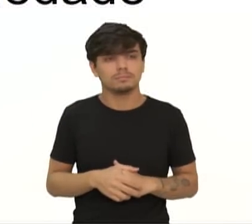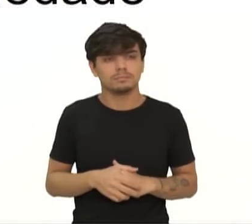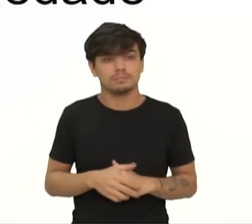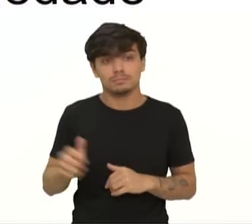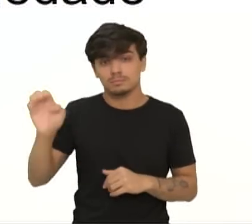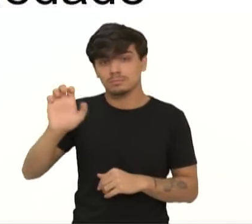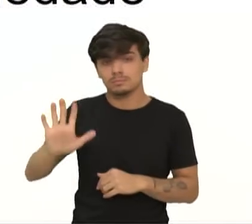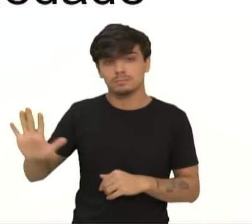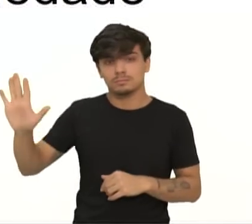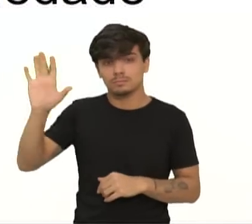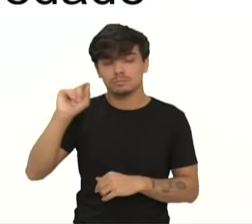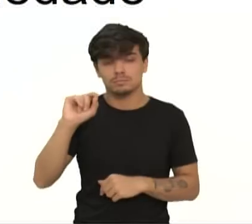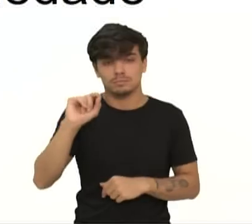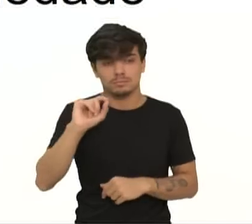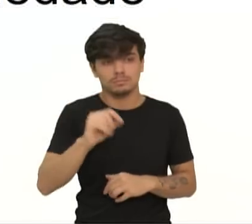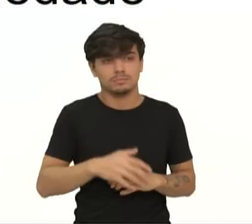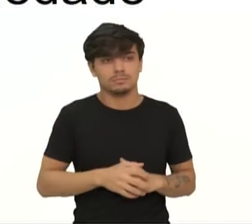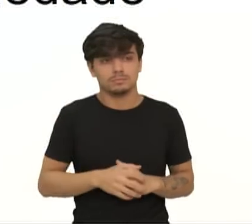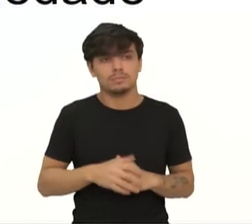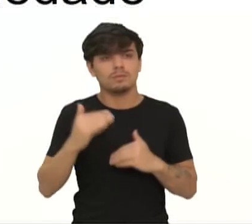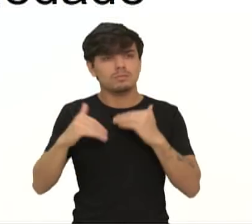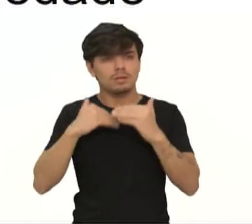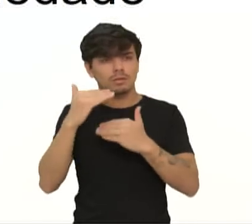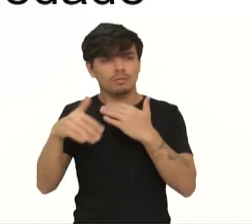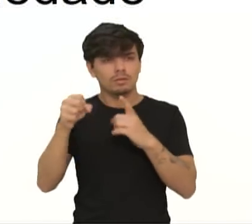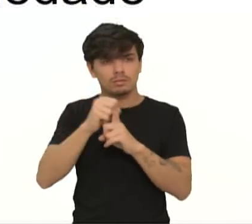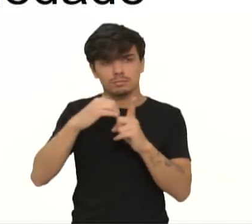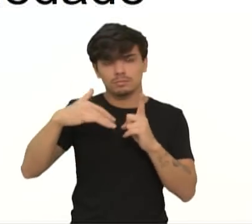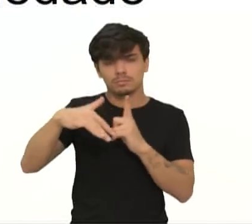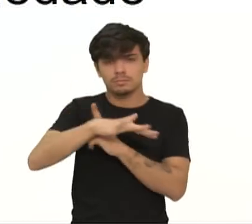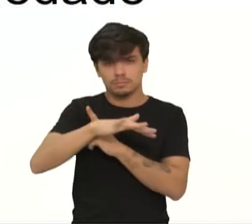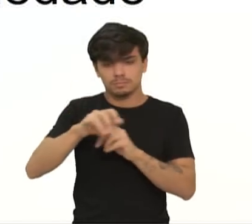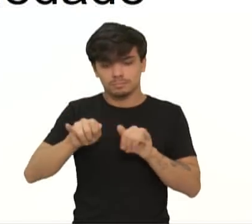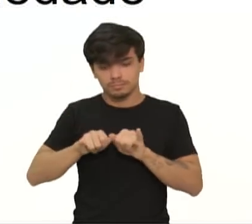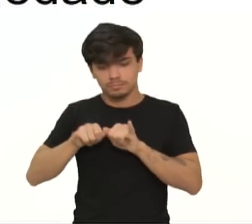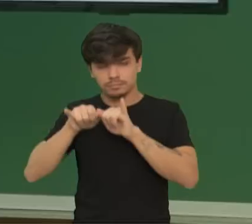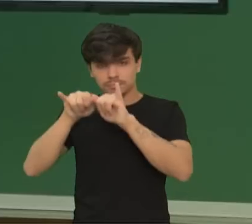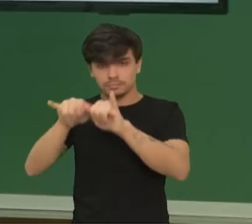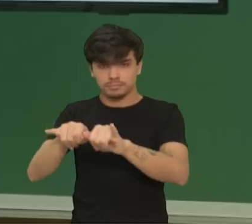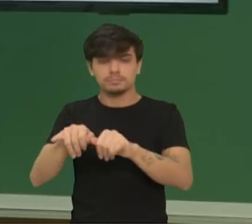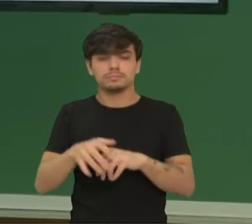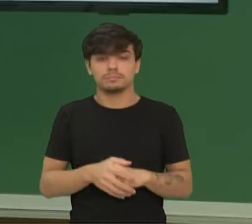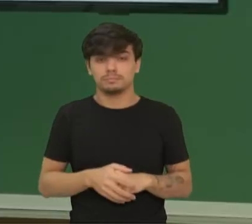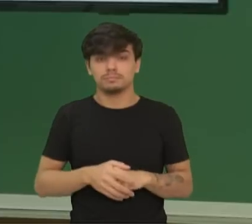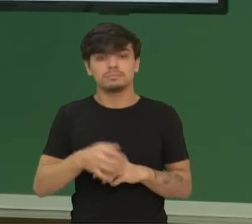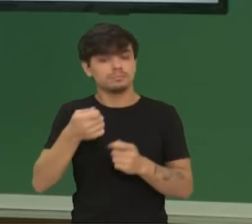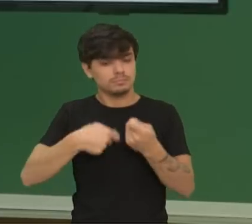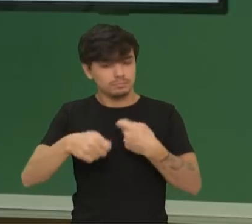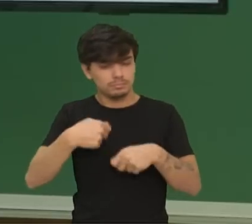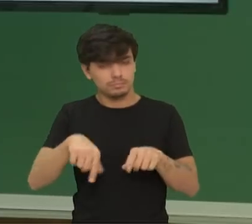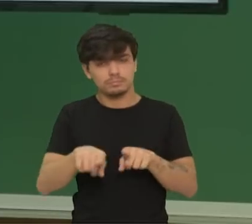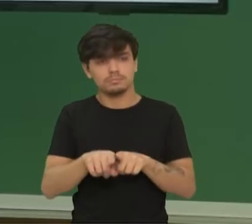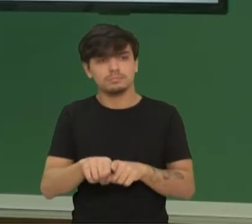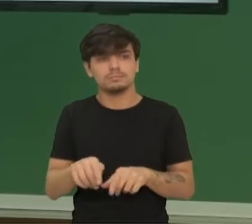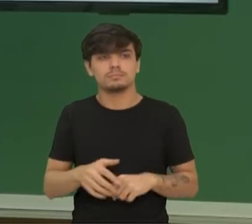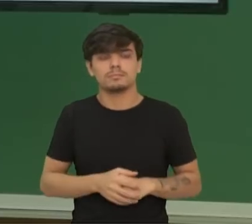e motivaram o desenvolvimento de uma sociedade mais comercial, mais econômica.